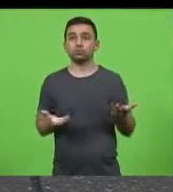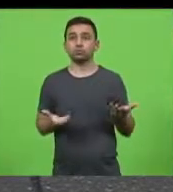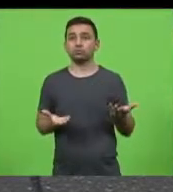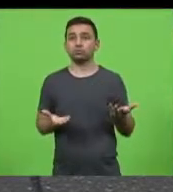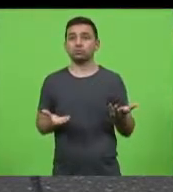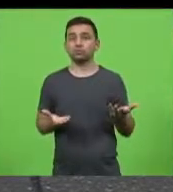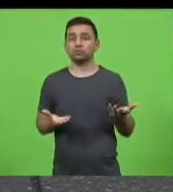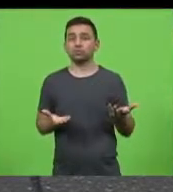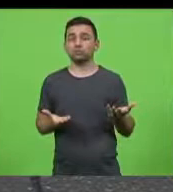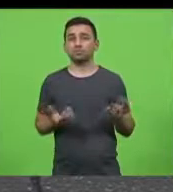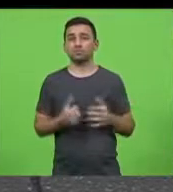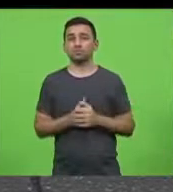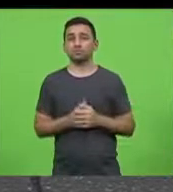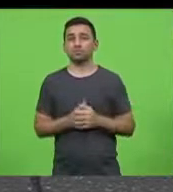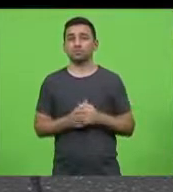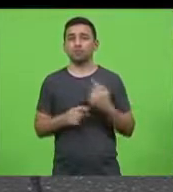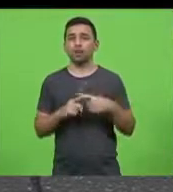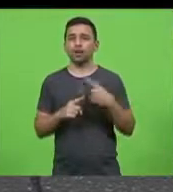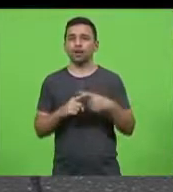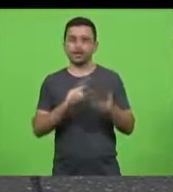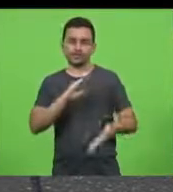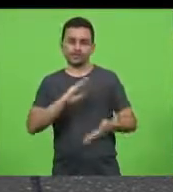por remoção.